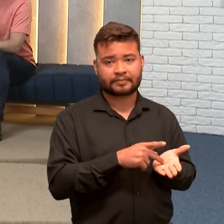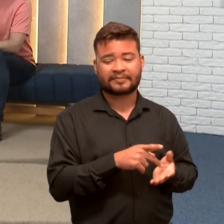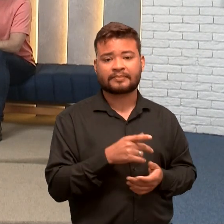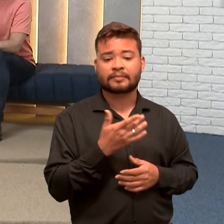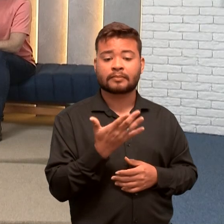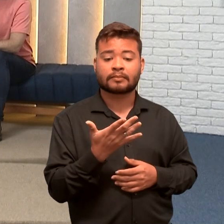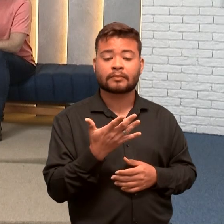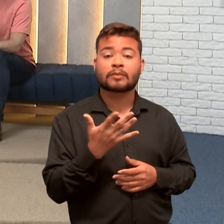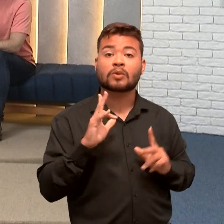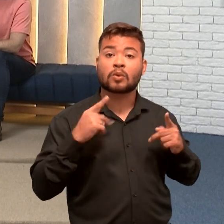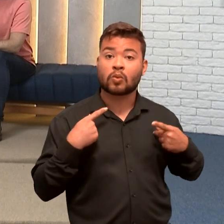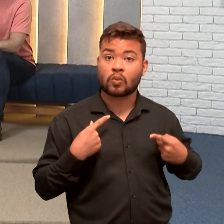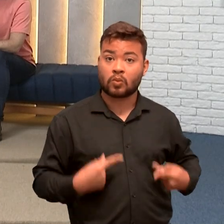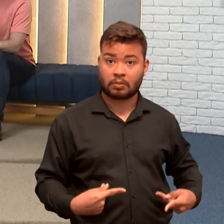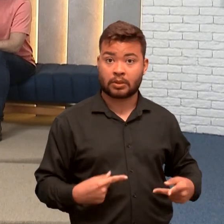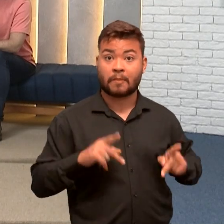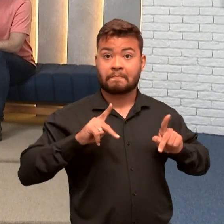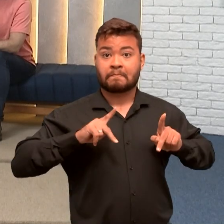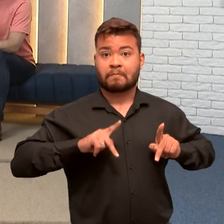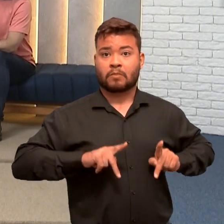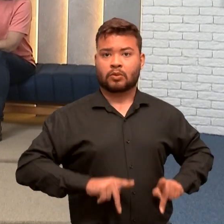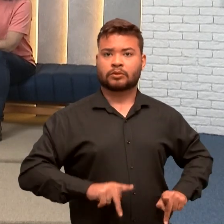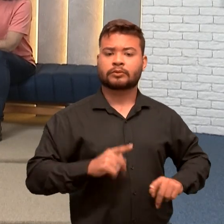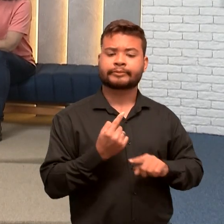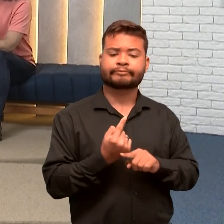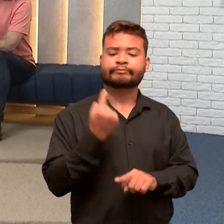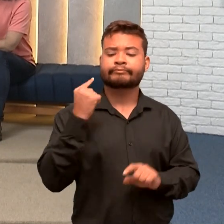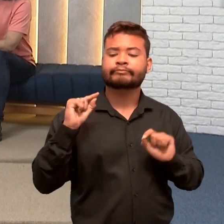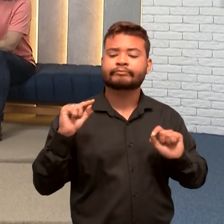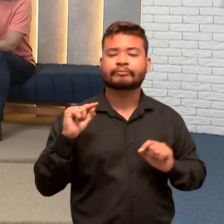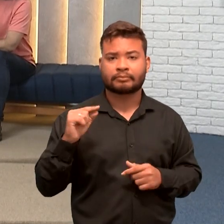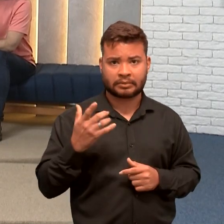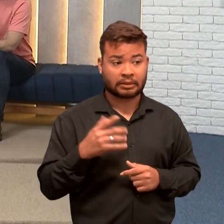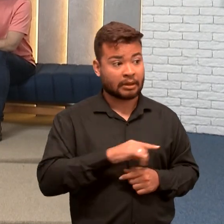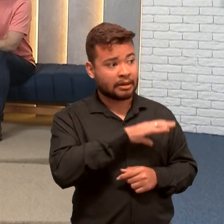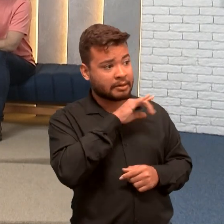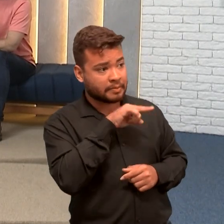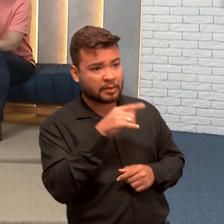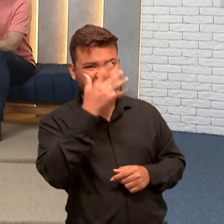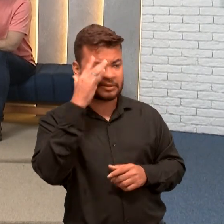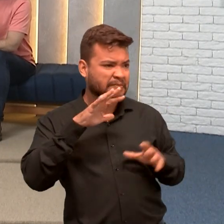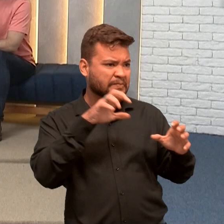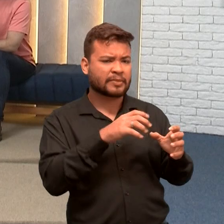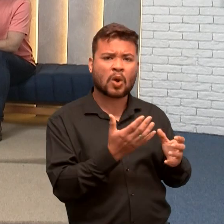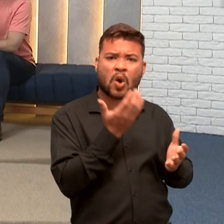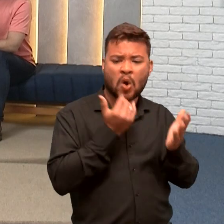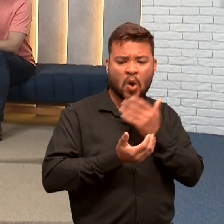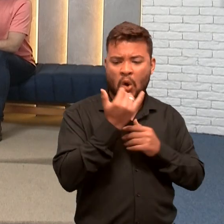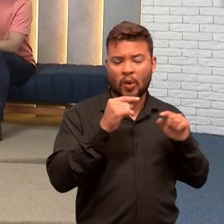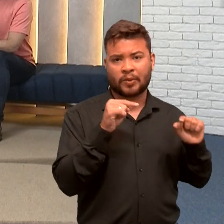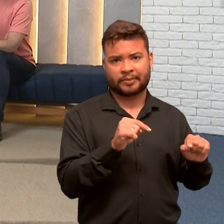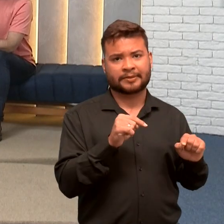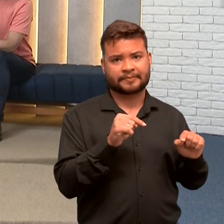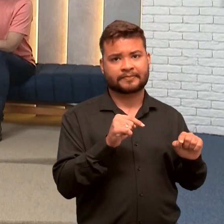postura do ser humano com o animal, primeiro iniciou-se do homem comendo o animal, né? É isso. E a